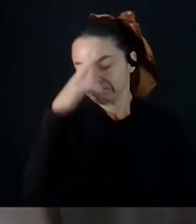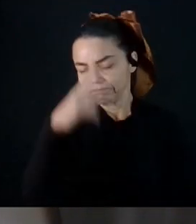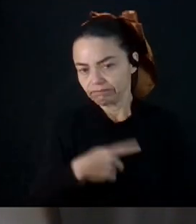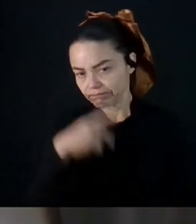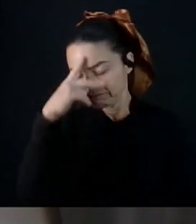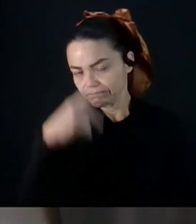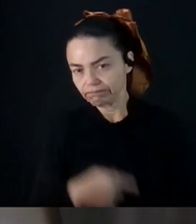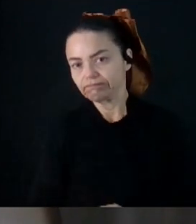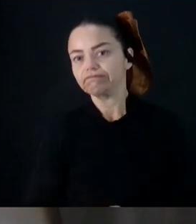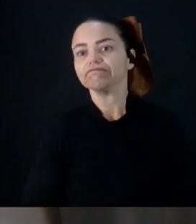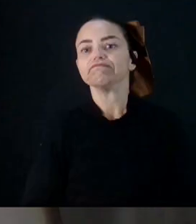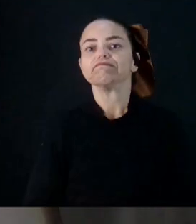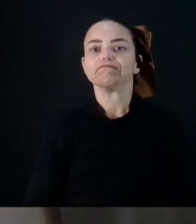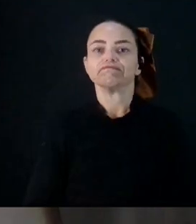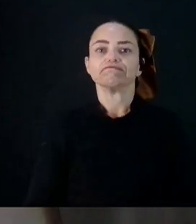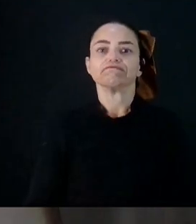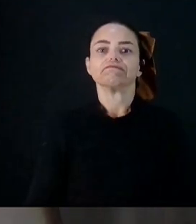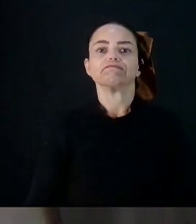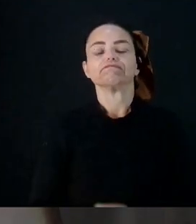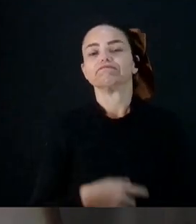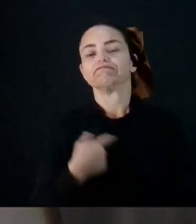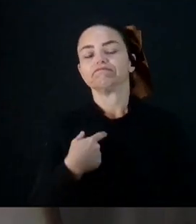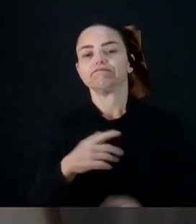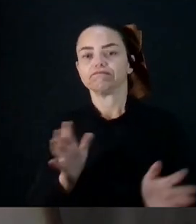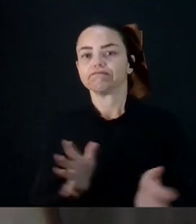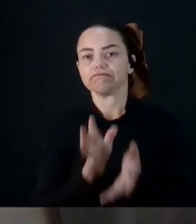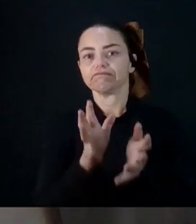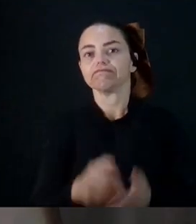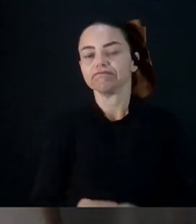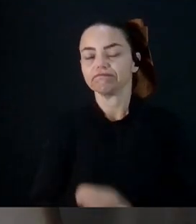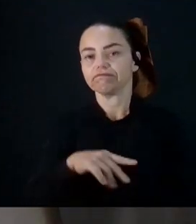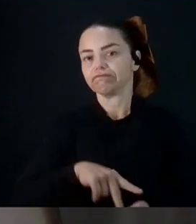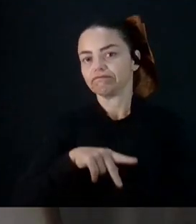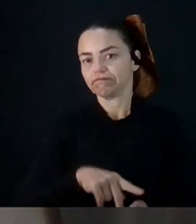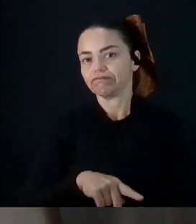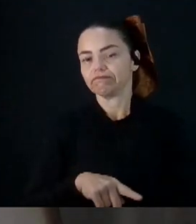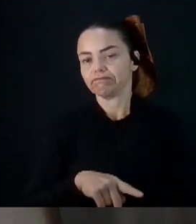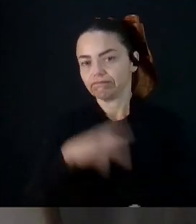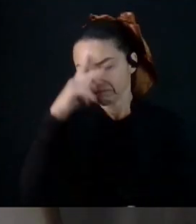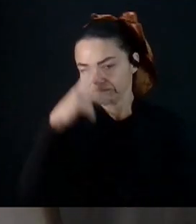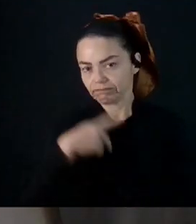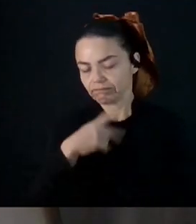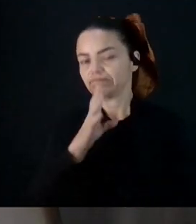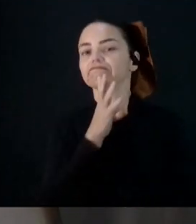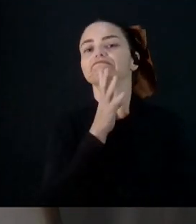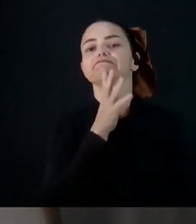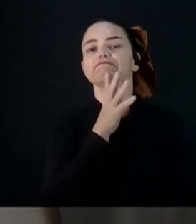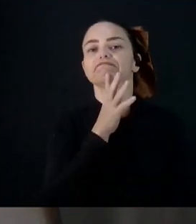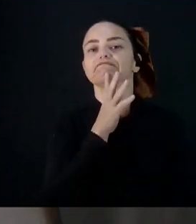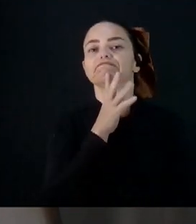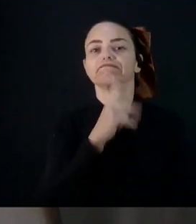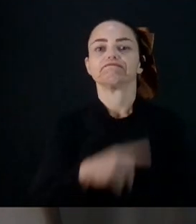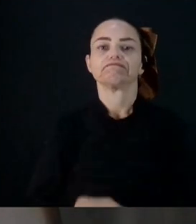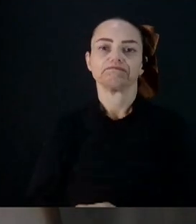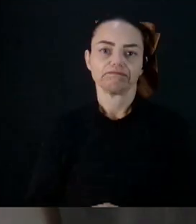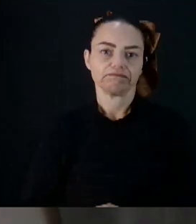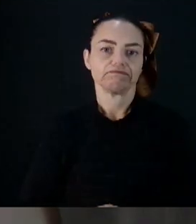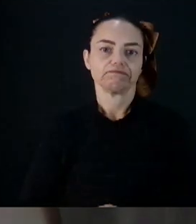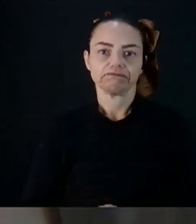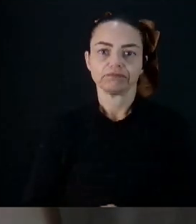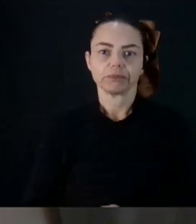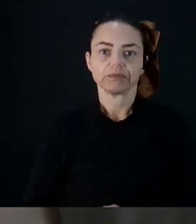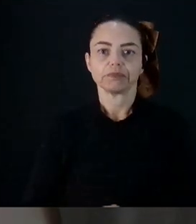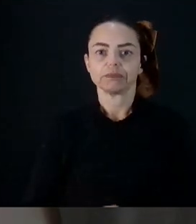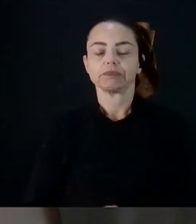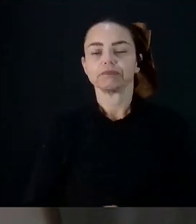né? A gente não está contribuindo com o real autoconhecimento, né? Então, assim,